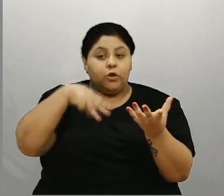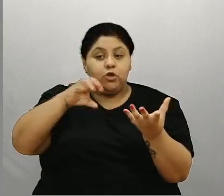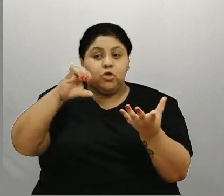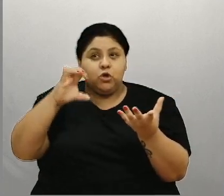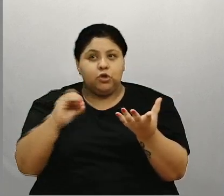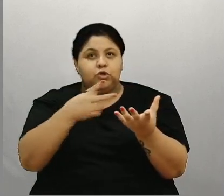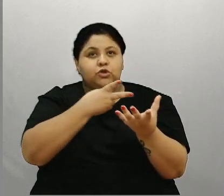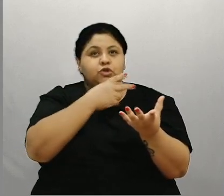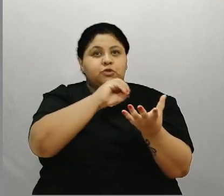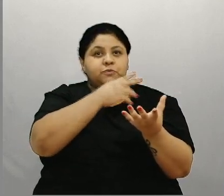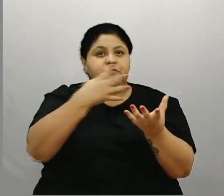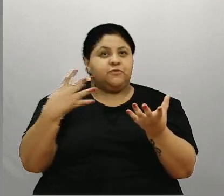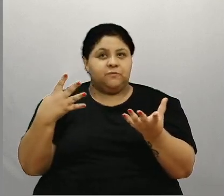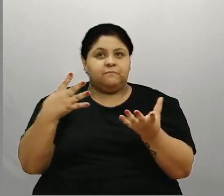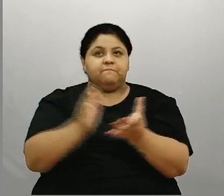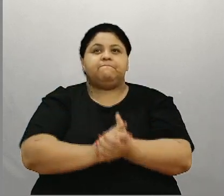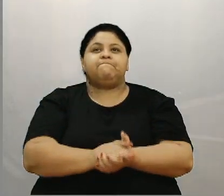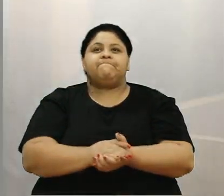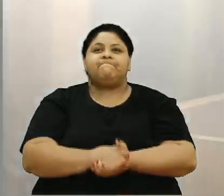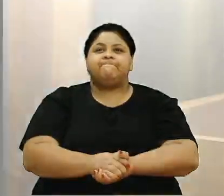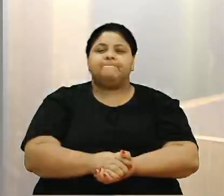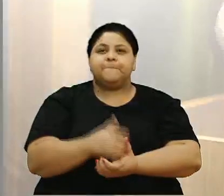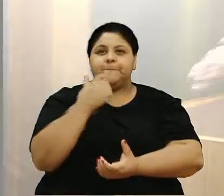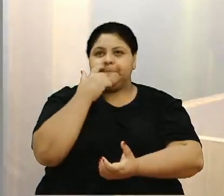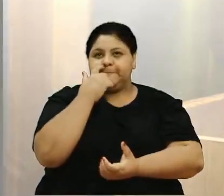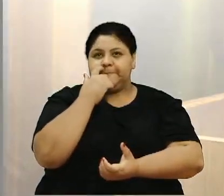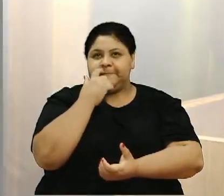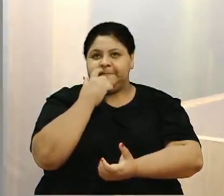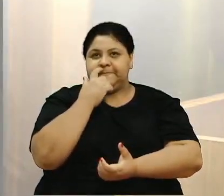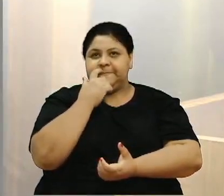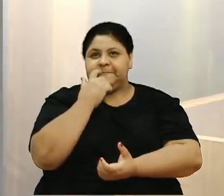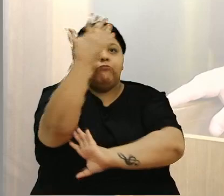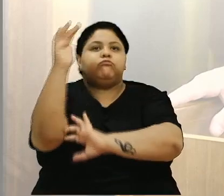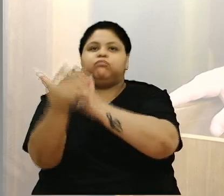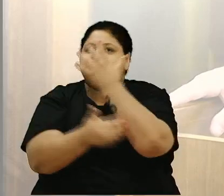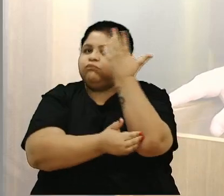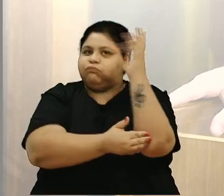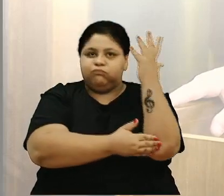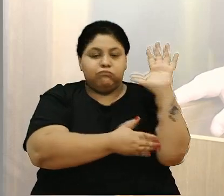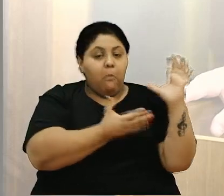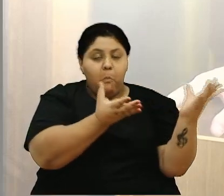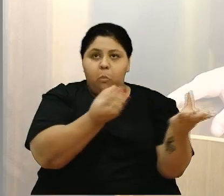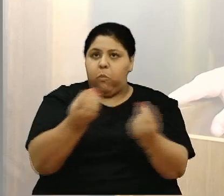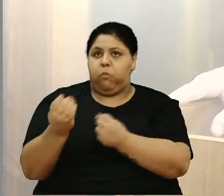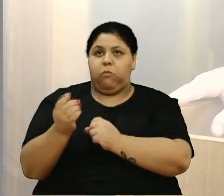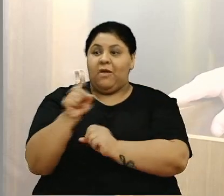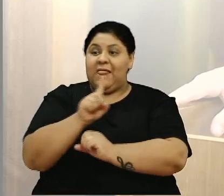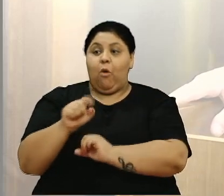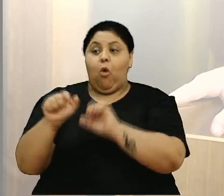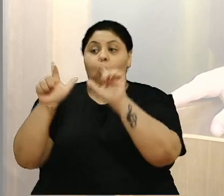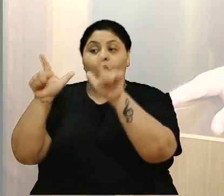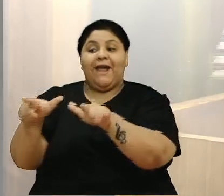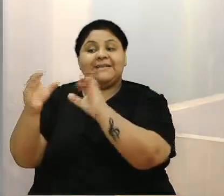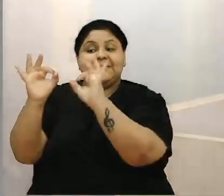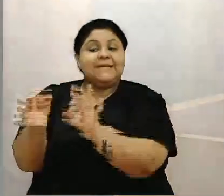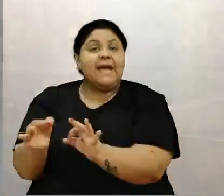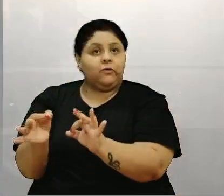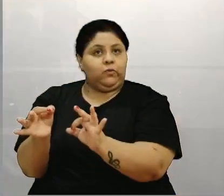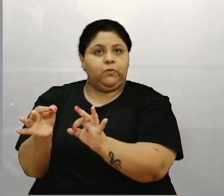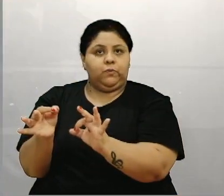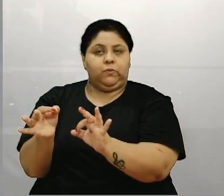quanto lixo tem aqui. Tudo ao ar livre. Sem falar... Vamos dar uma olhada aqui, ó. Te garanto